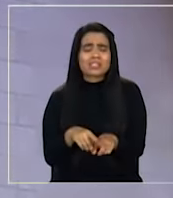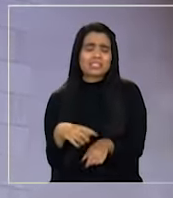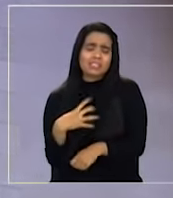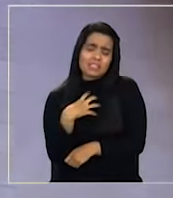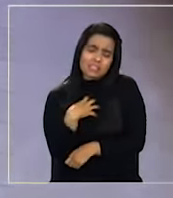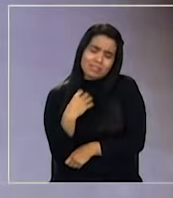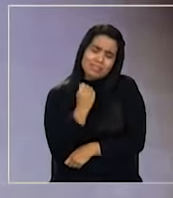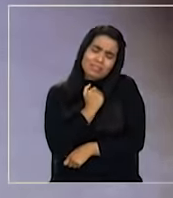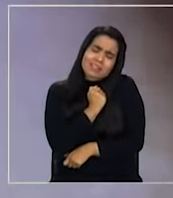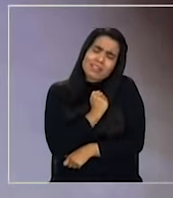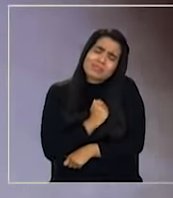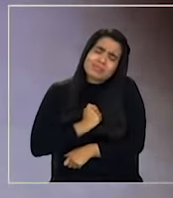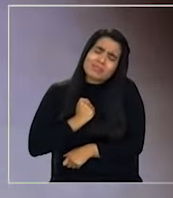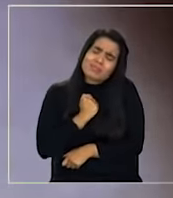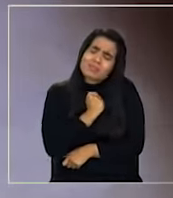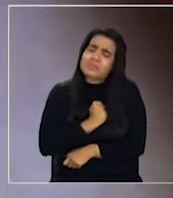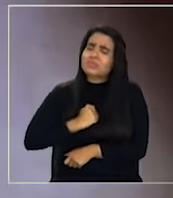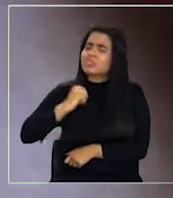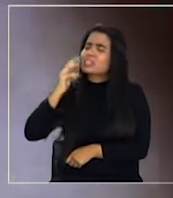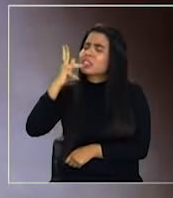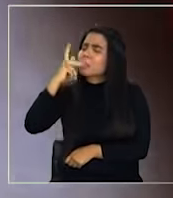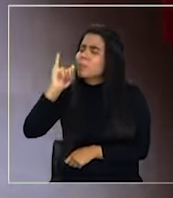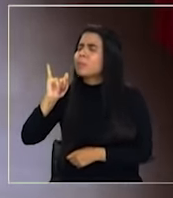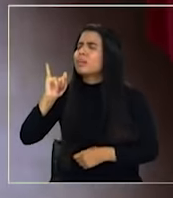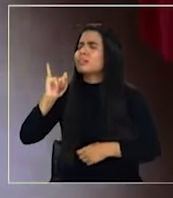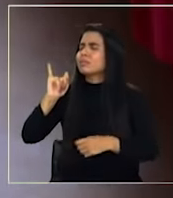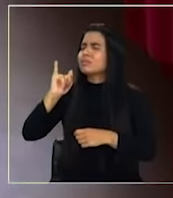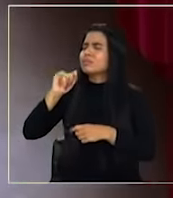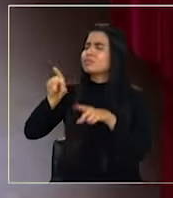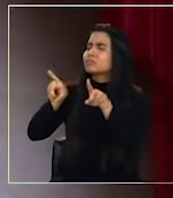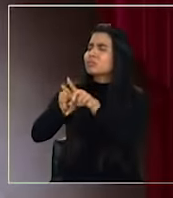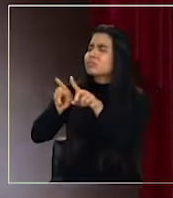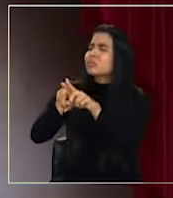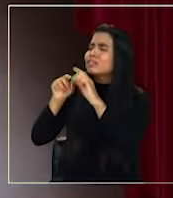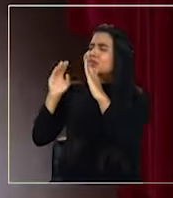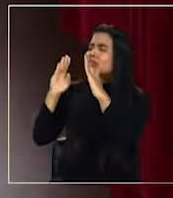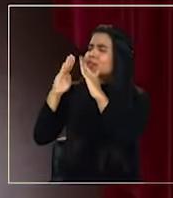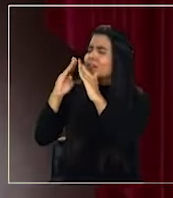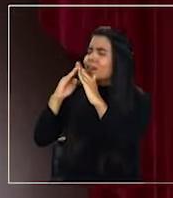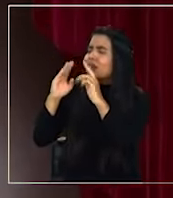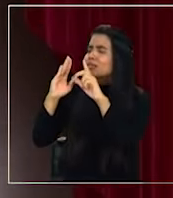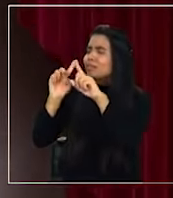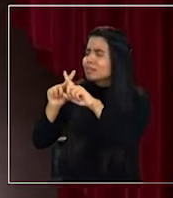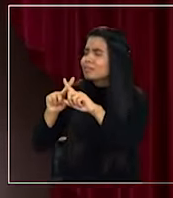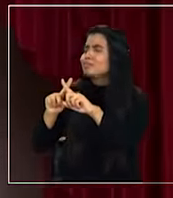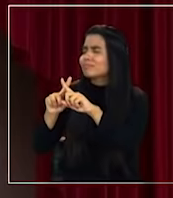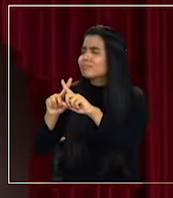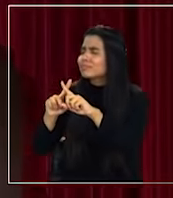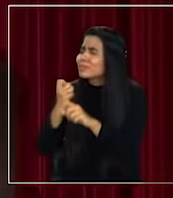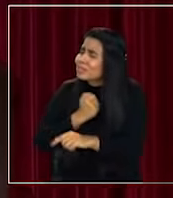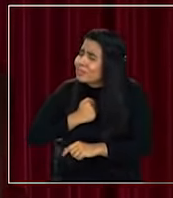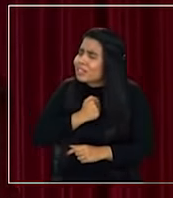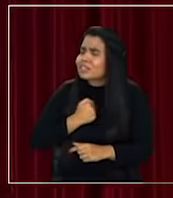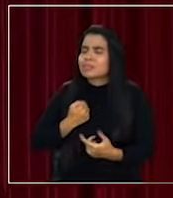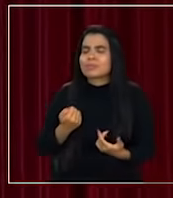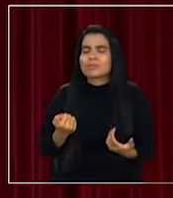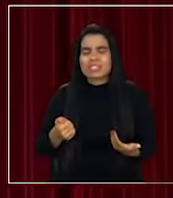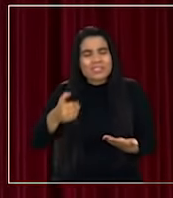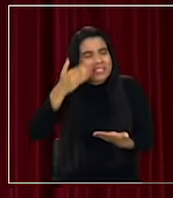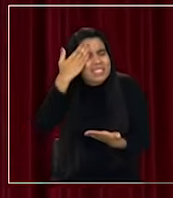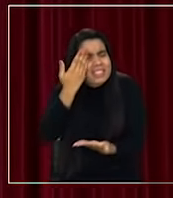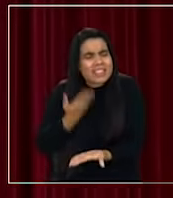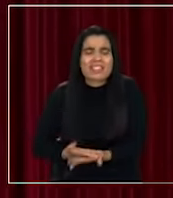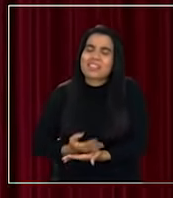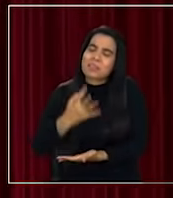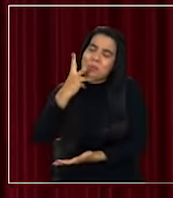Pai, dos Teus átrios, da Tua casa. Mas eu tenho certeza, meu